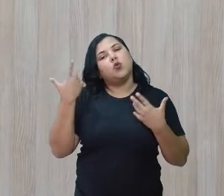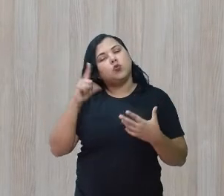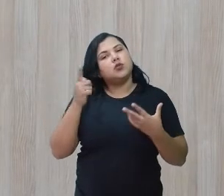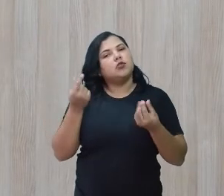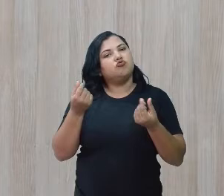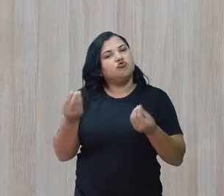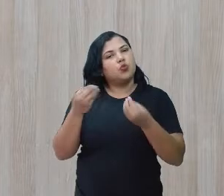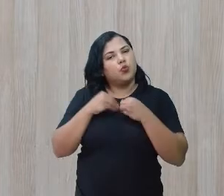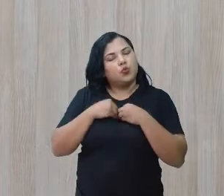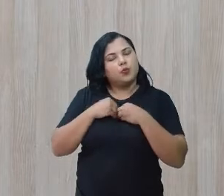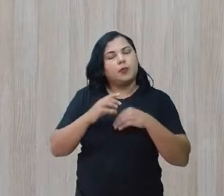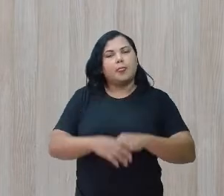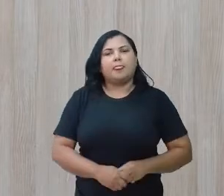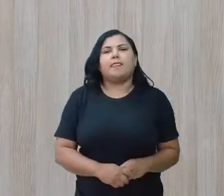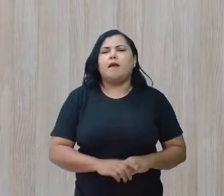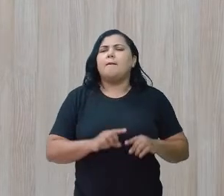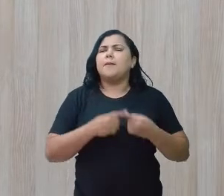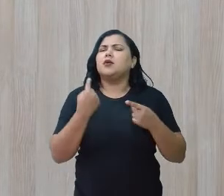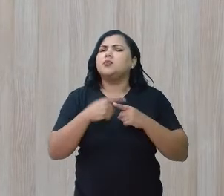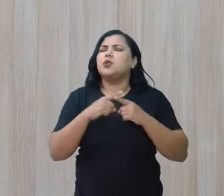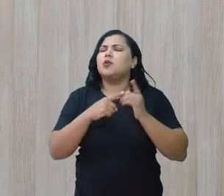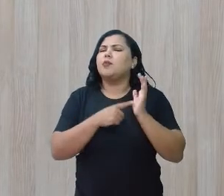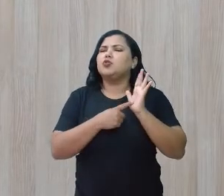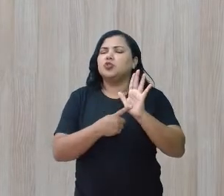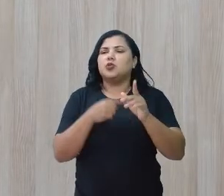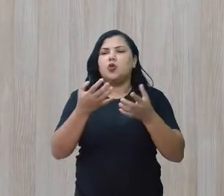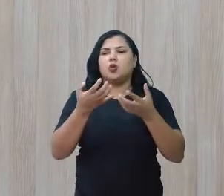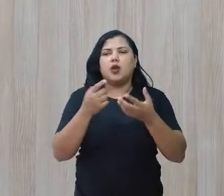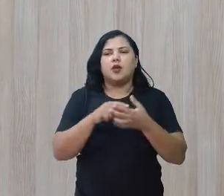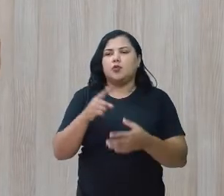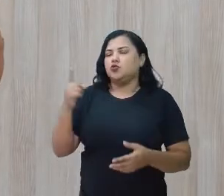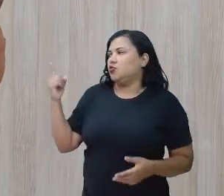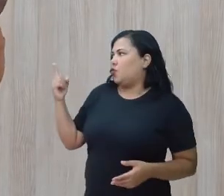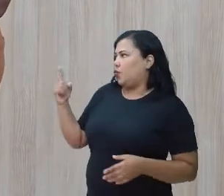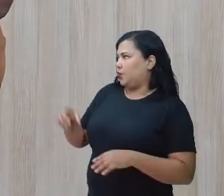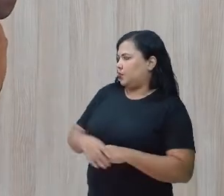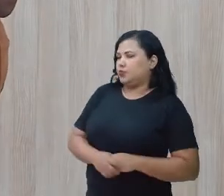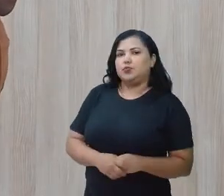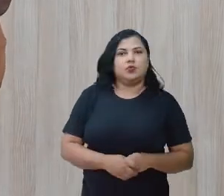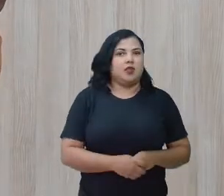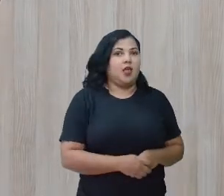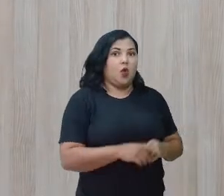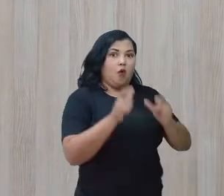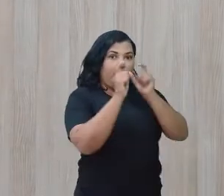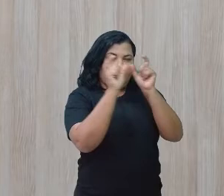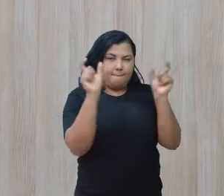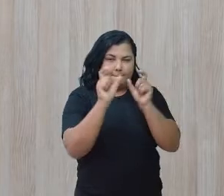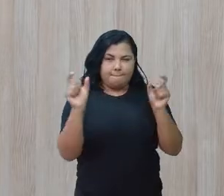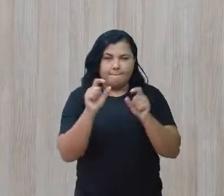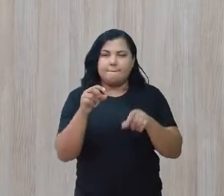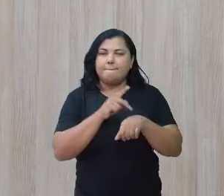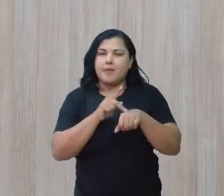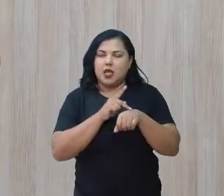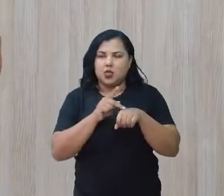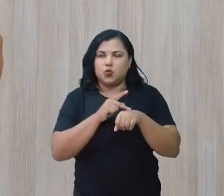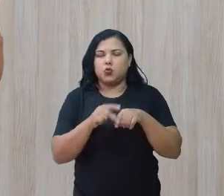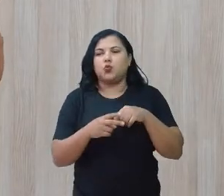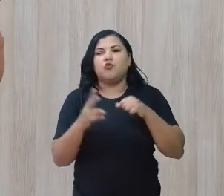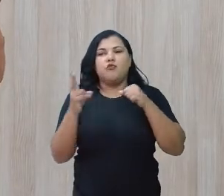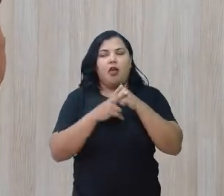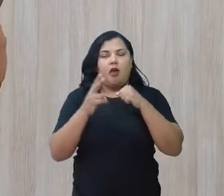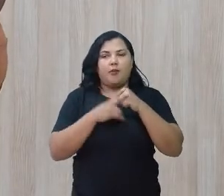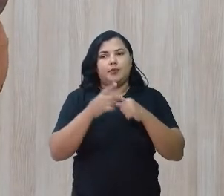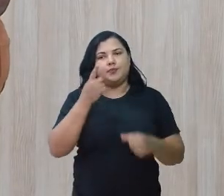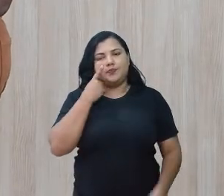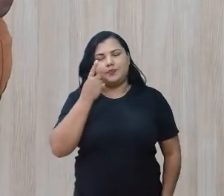dinheiro. Por que eu trouxe esse trecho? Porque eu quero falar dos verbos. Ó. Eu grifei os verbos. Por quê? Nesse